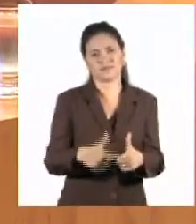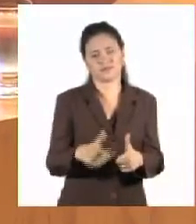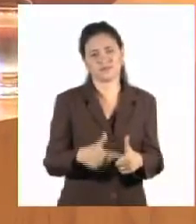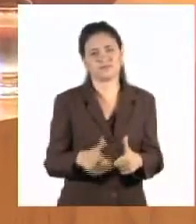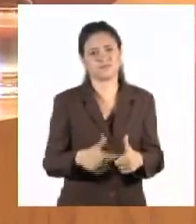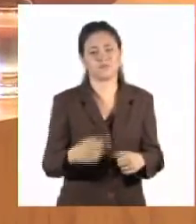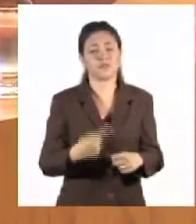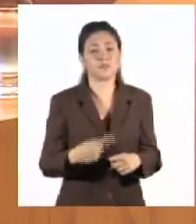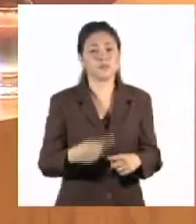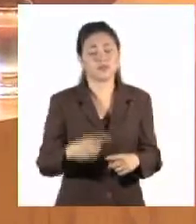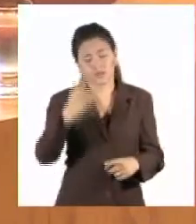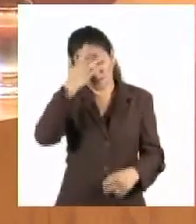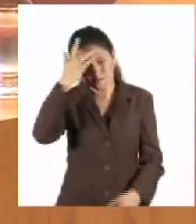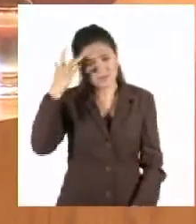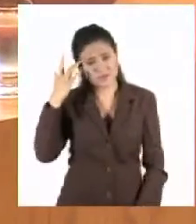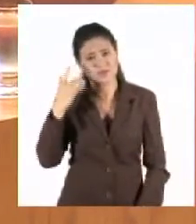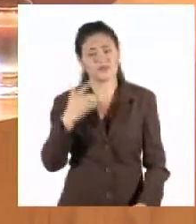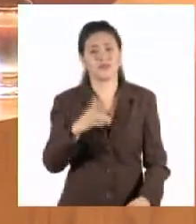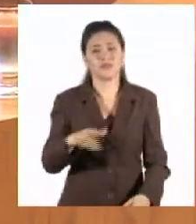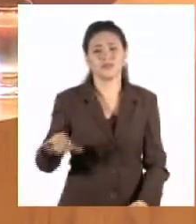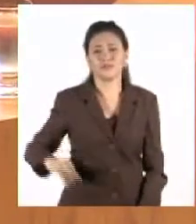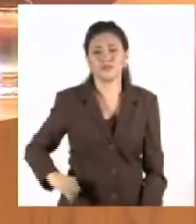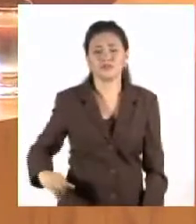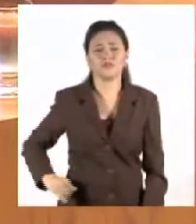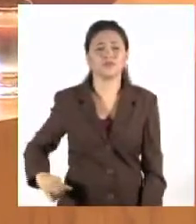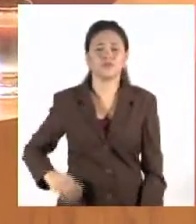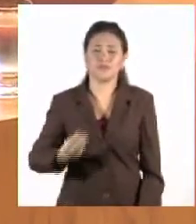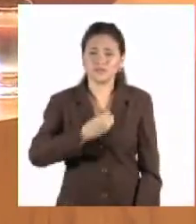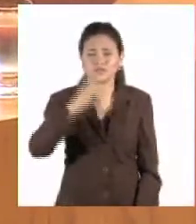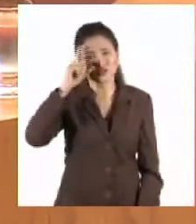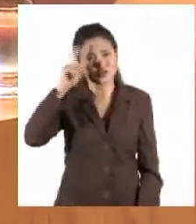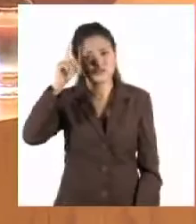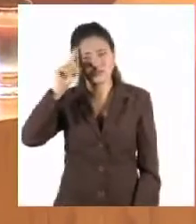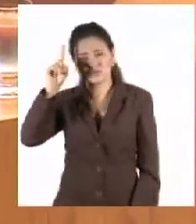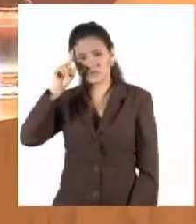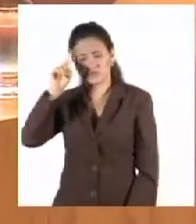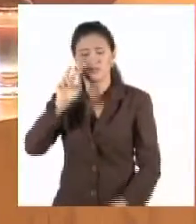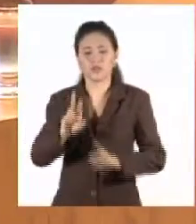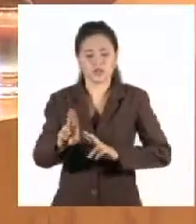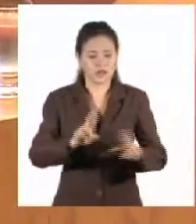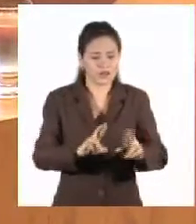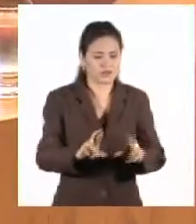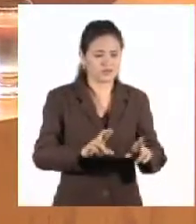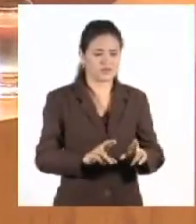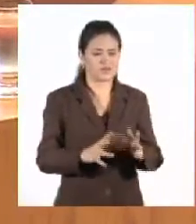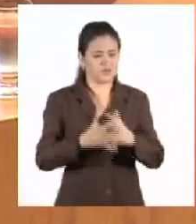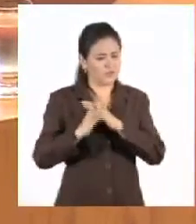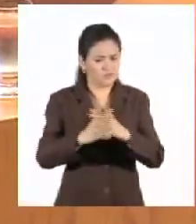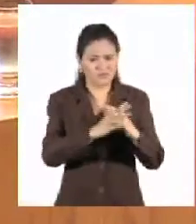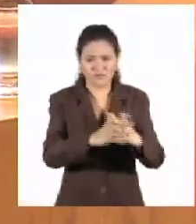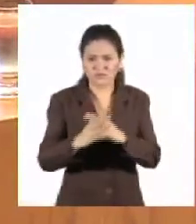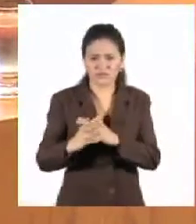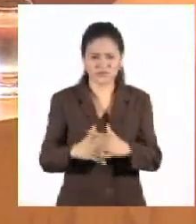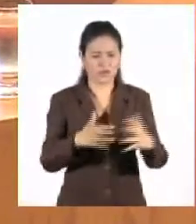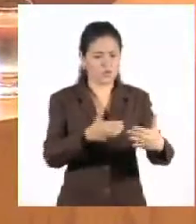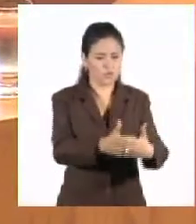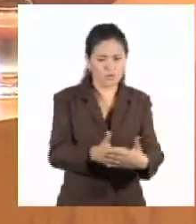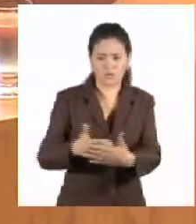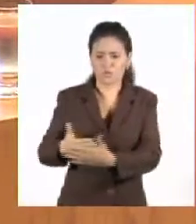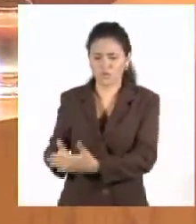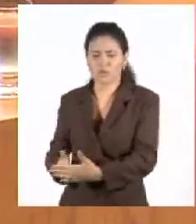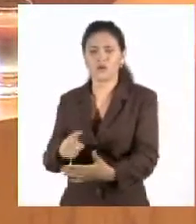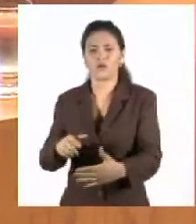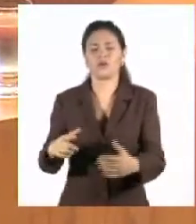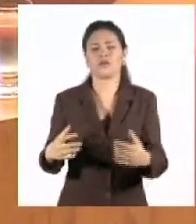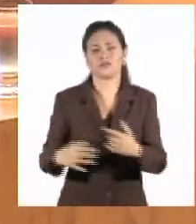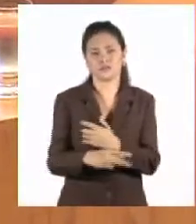que estão sendo envolvidos, como também pela inter-relação entre os municípios maranhenses. Ou seja, é a concordância, é certamente